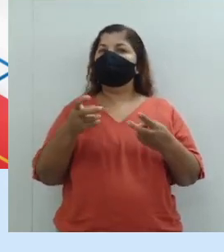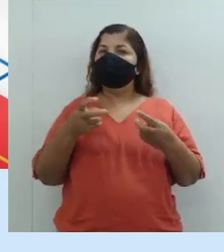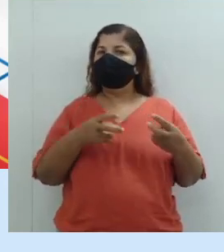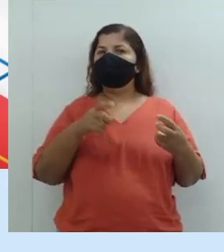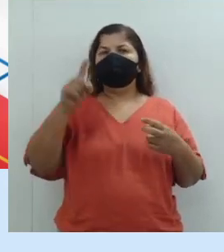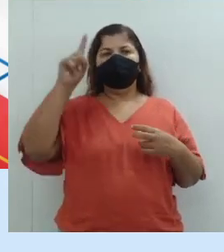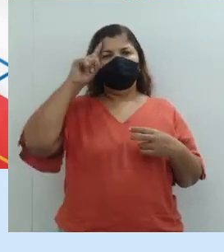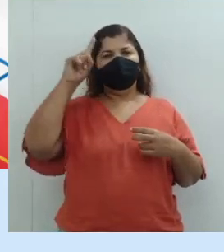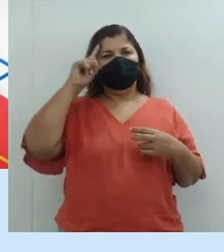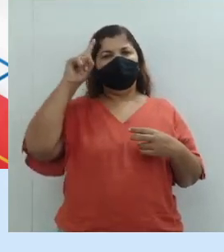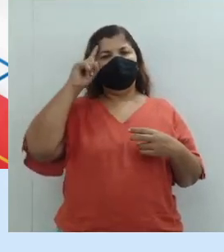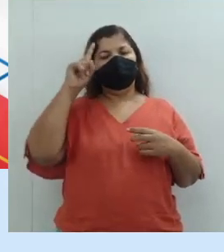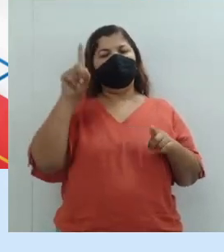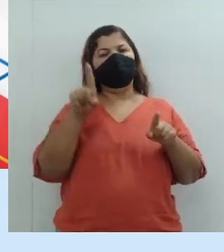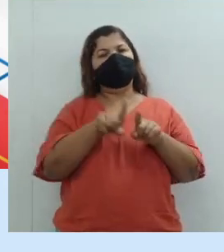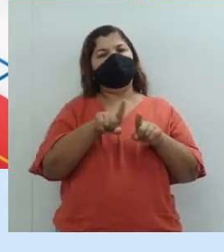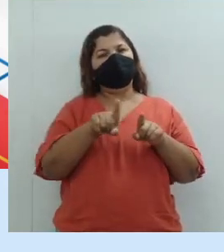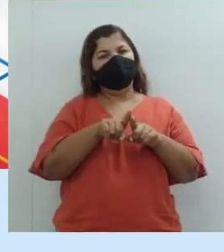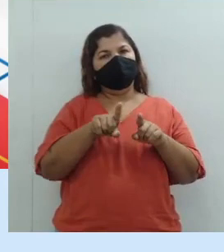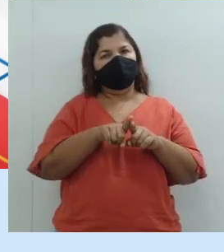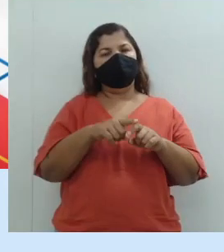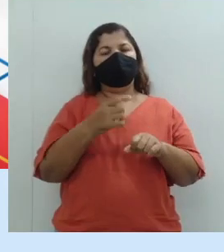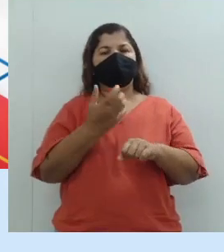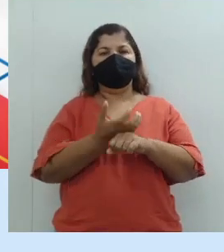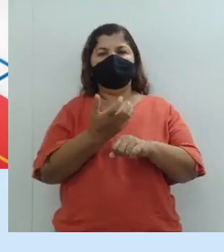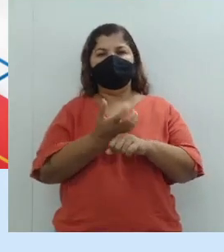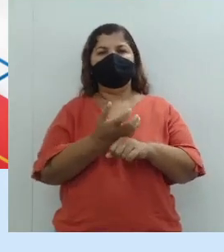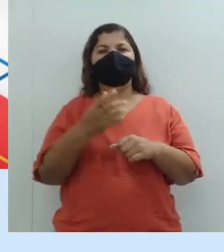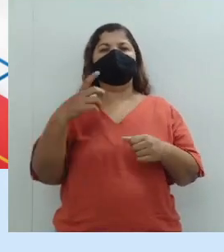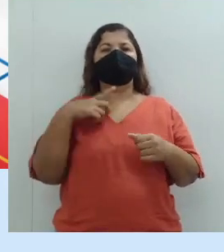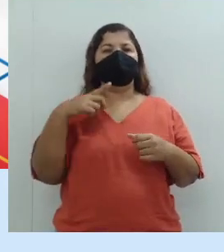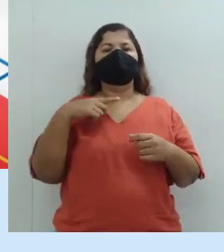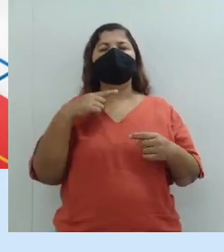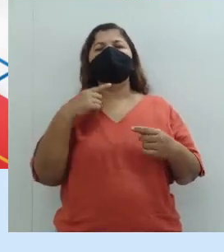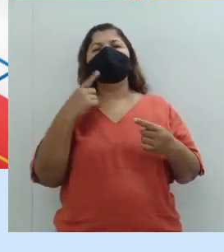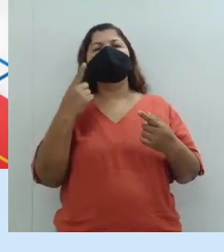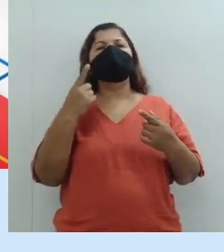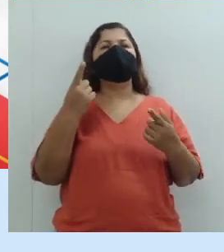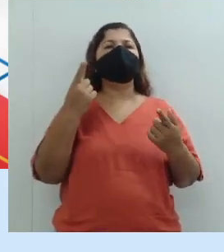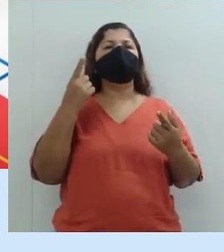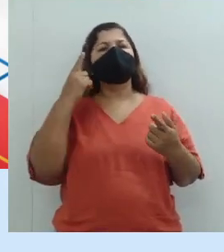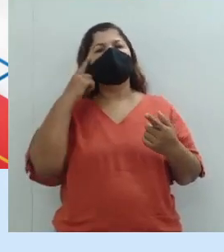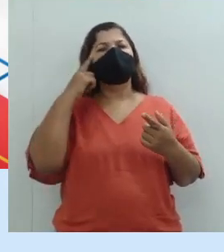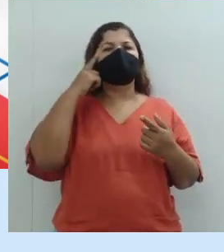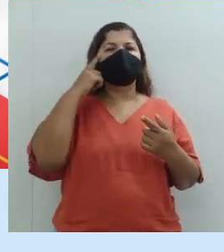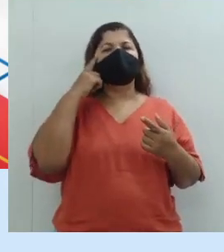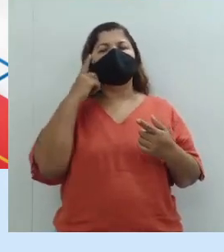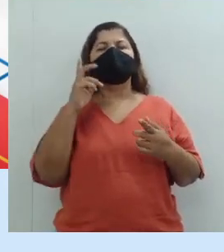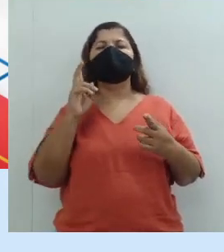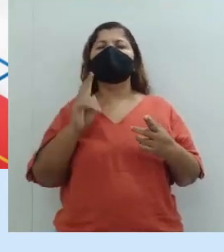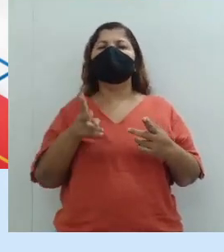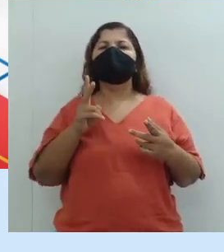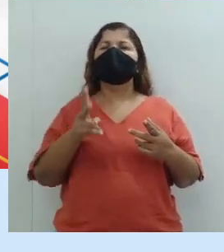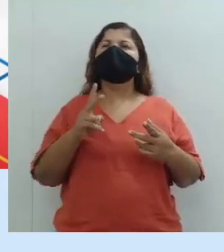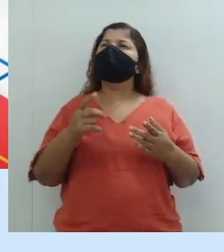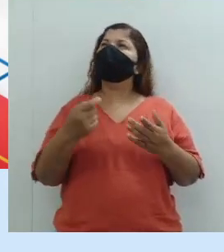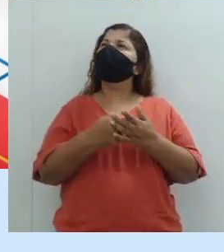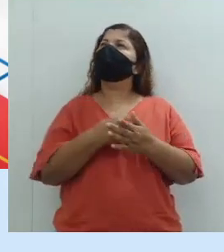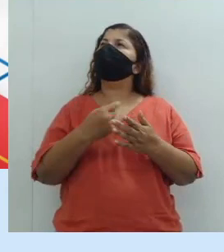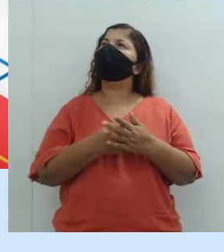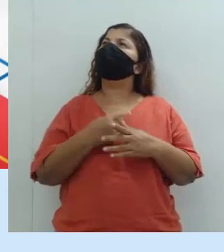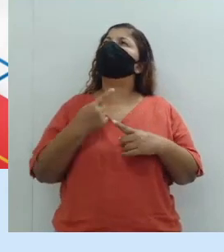como uma matéria que vai sanar algumas dúvidas. Eu sempre fui um cara muito curioso, então eu sempre me perguntei o porquê de as